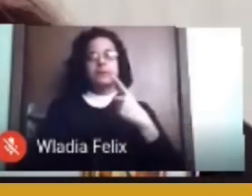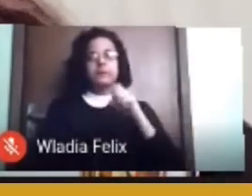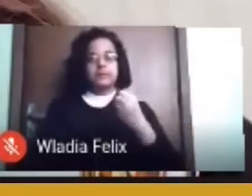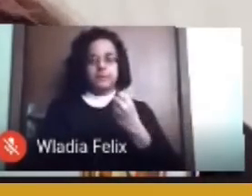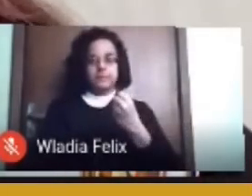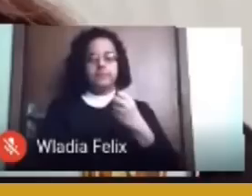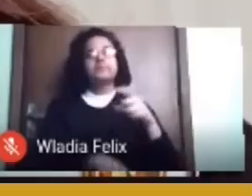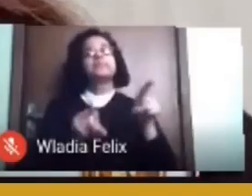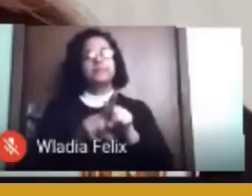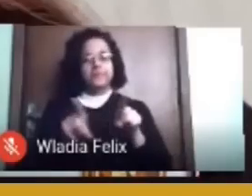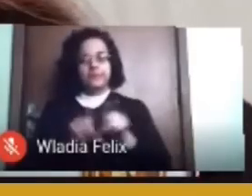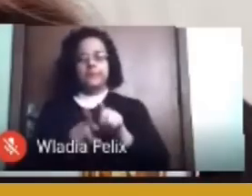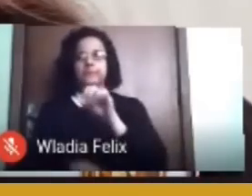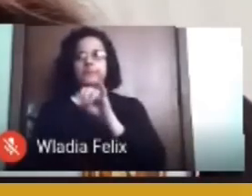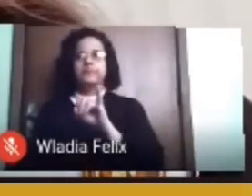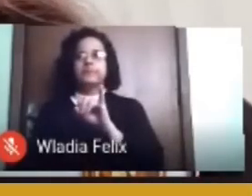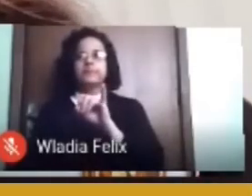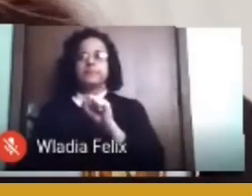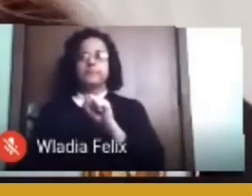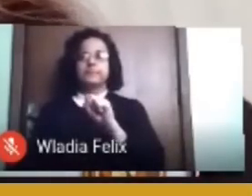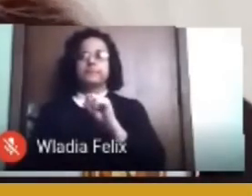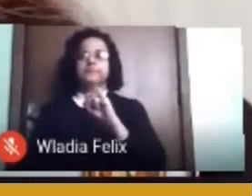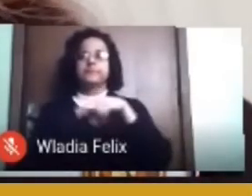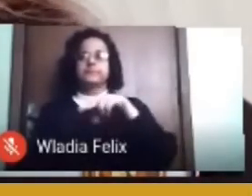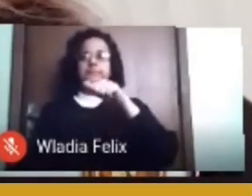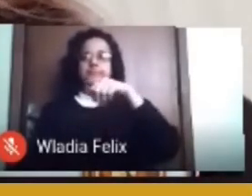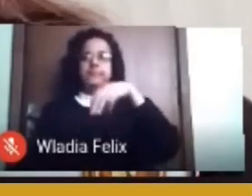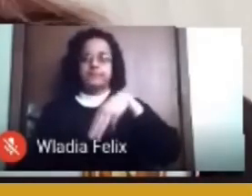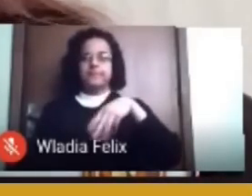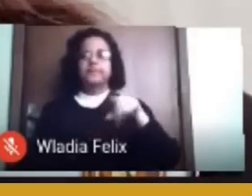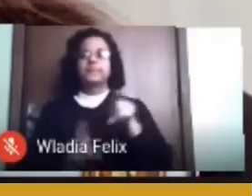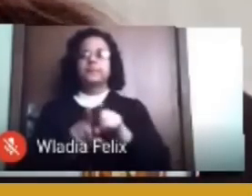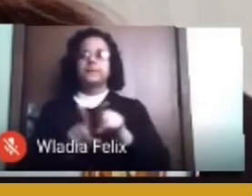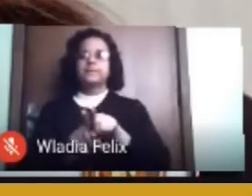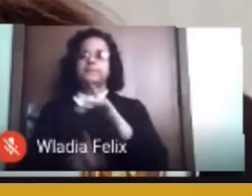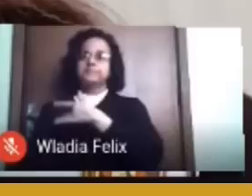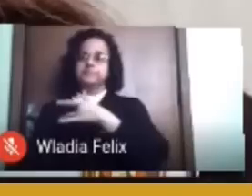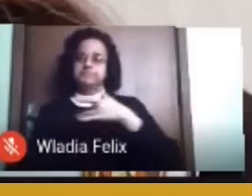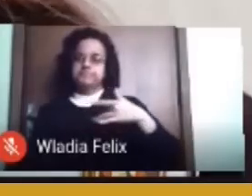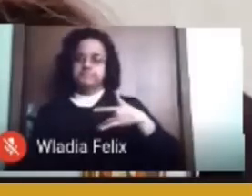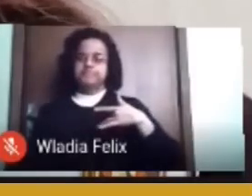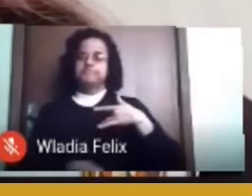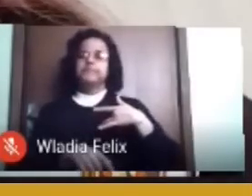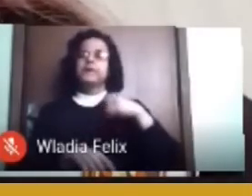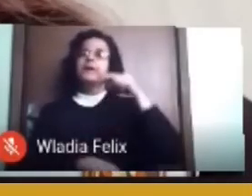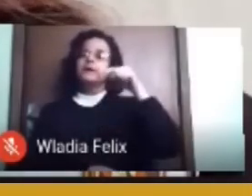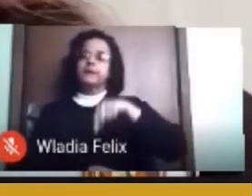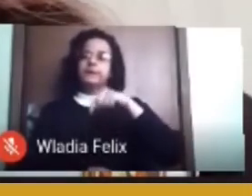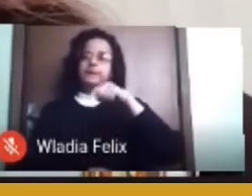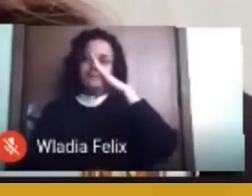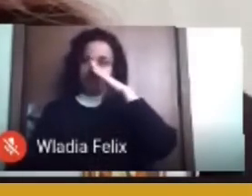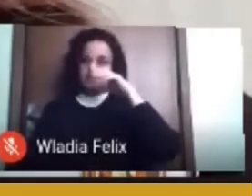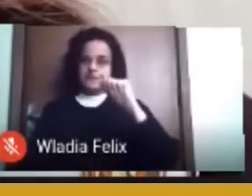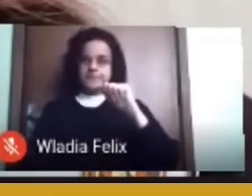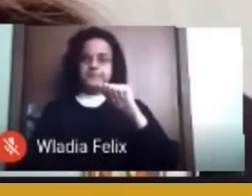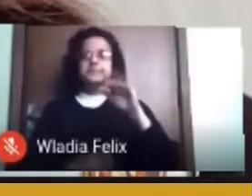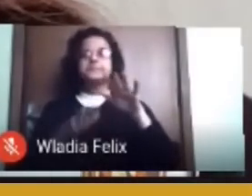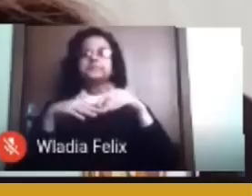município. Então, bem como o senhor já colocou anteriormente, nós temos nesse